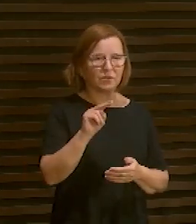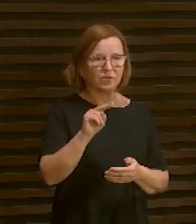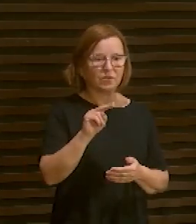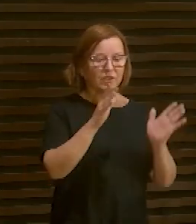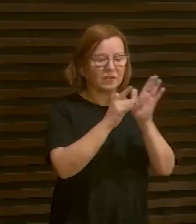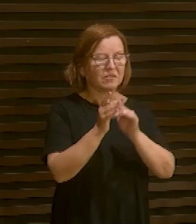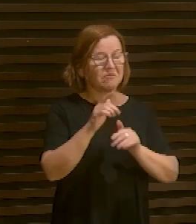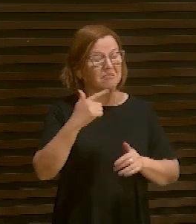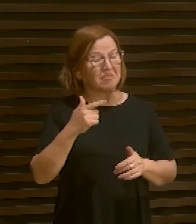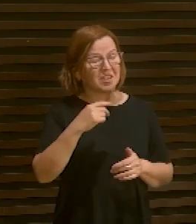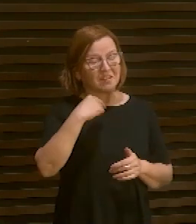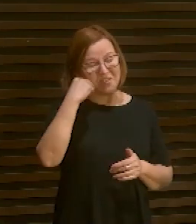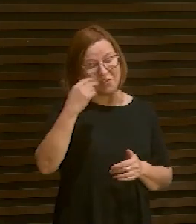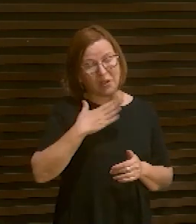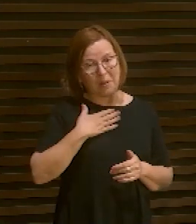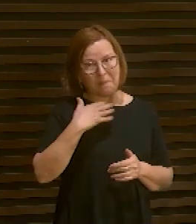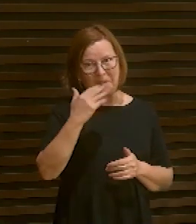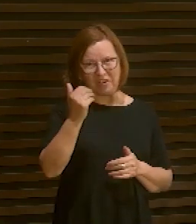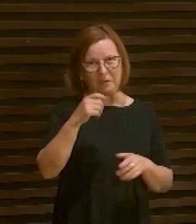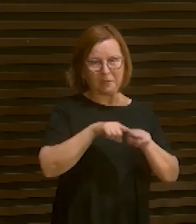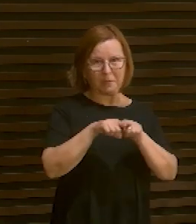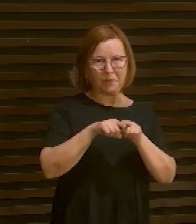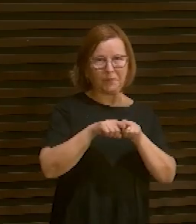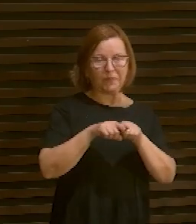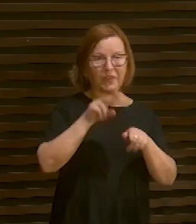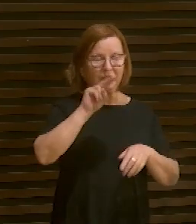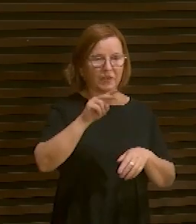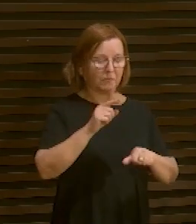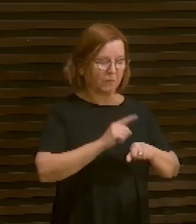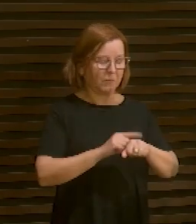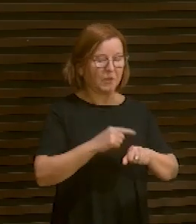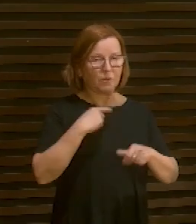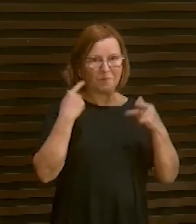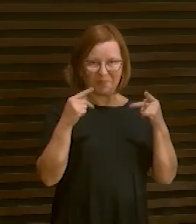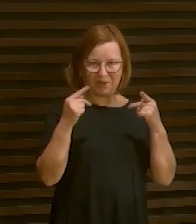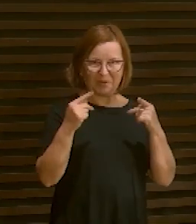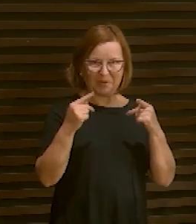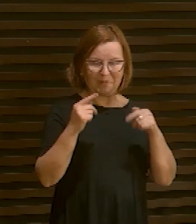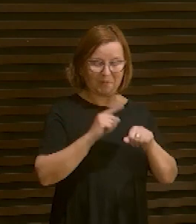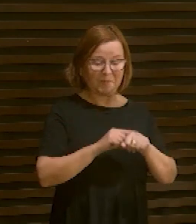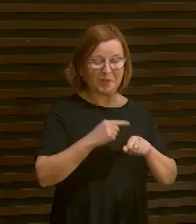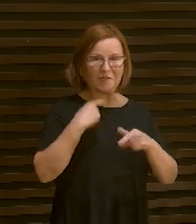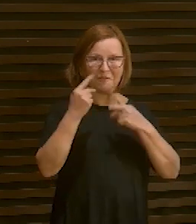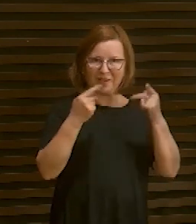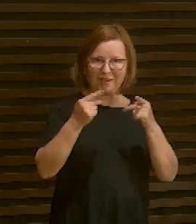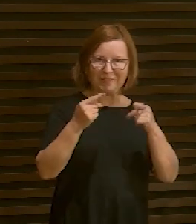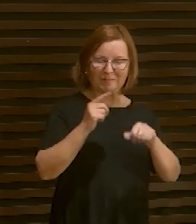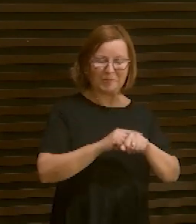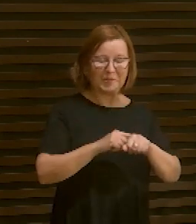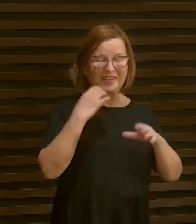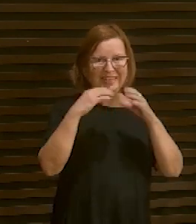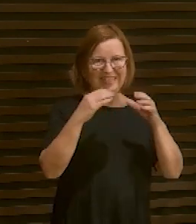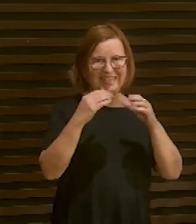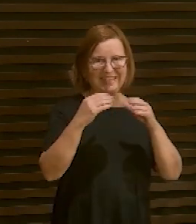de me chamar de irmão. E vejo que quando eu prego, quando eu falo, quando eu canto,